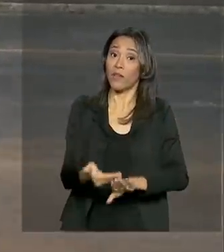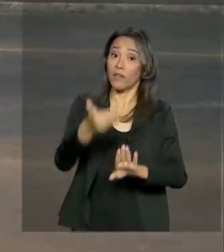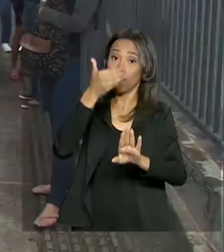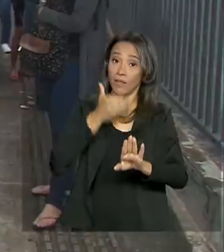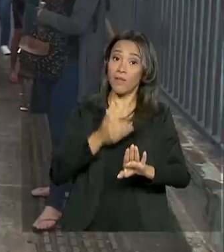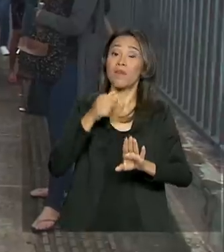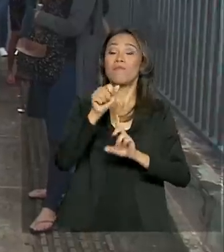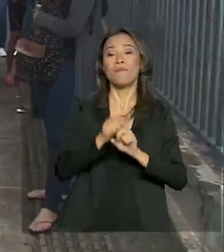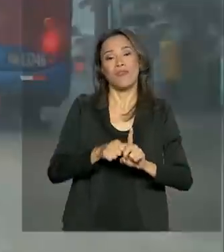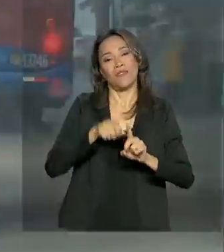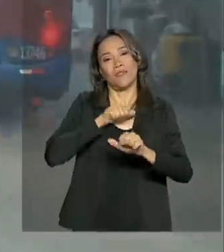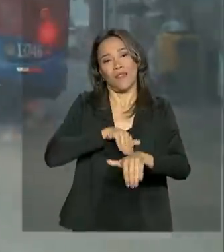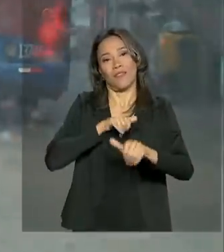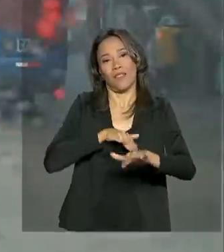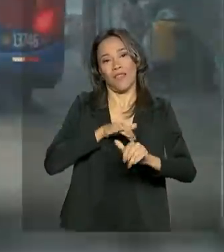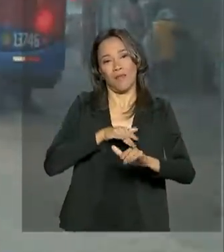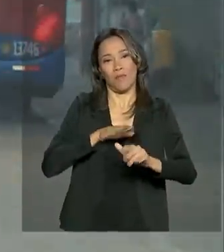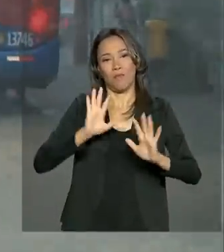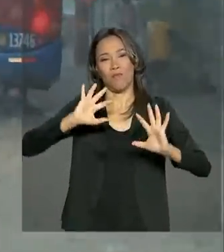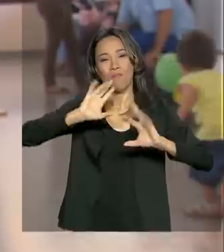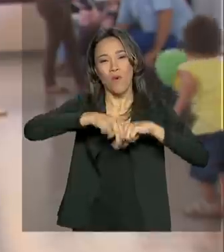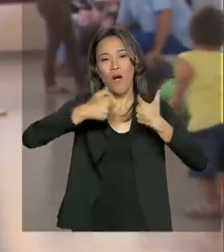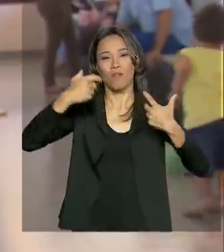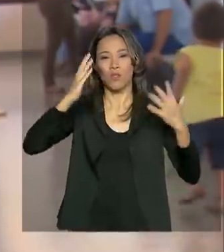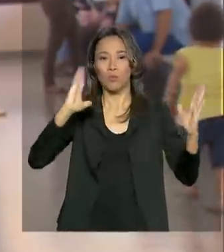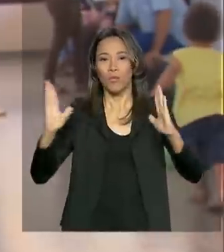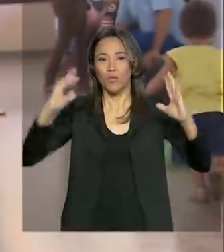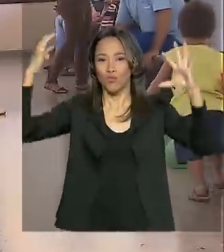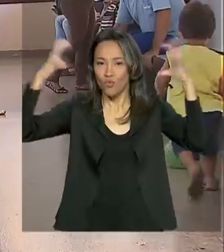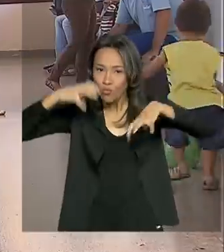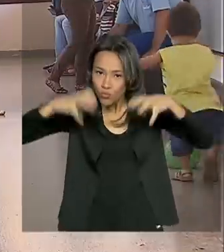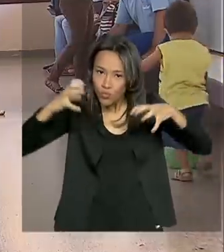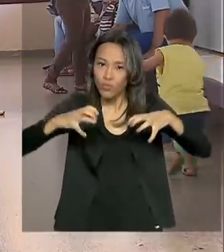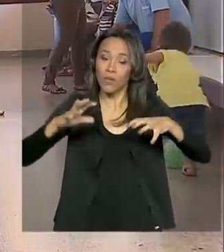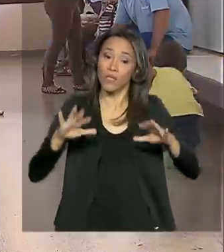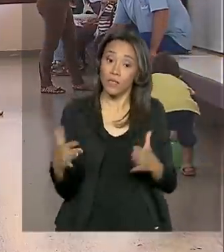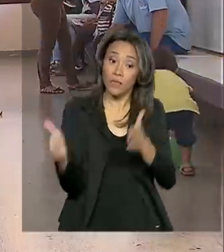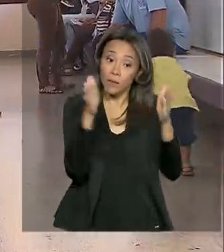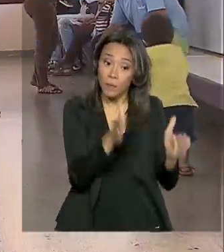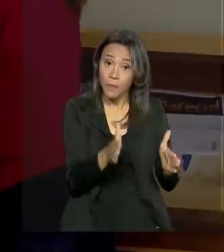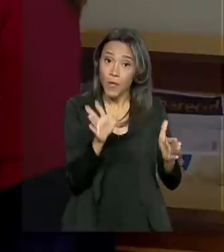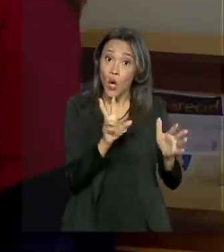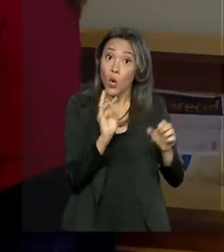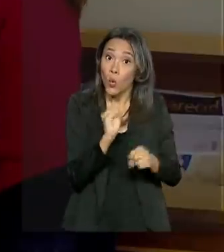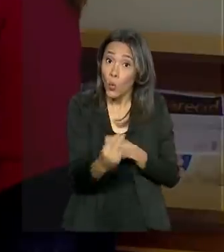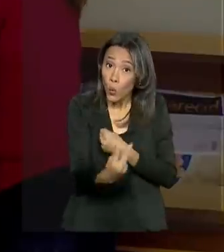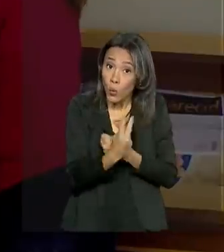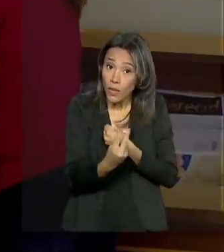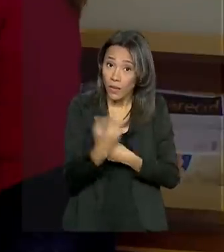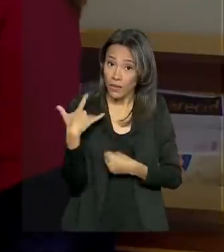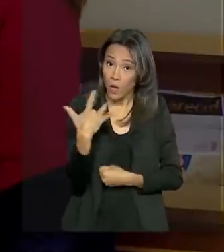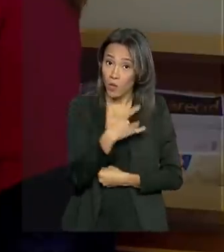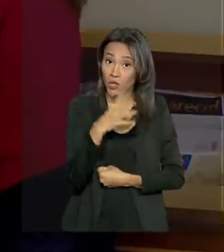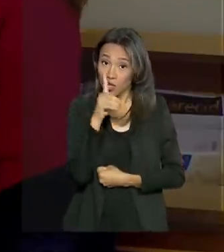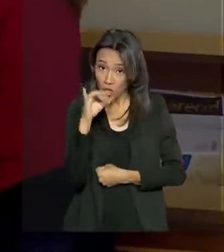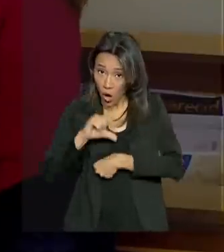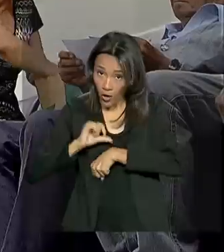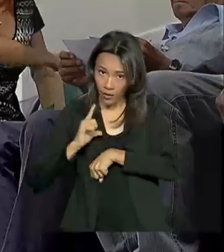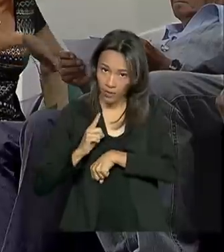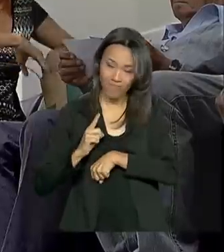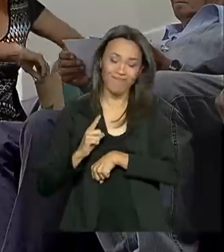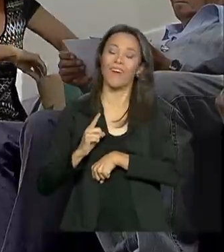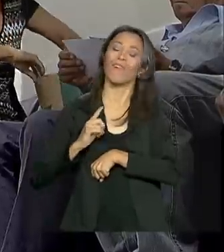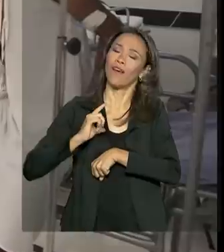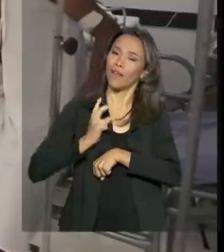setembro, antes do aumento do período chuvoso. E quando o assunto é cuidar da saúde, não tem dia nem hora. Essa é a ideia do